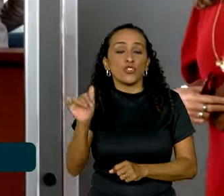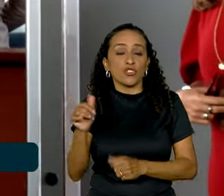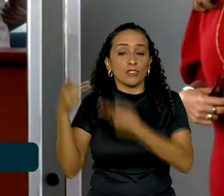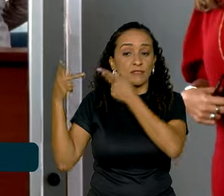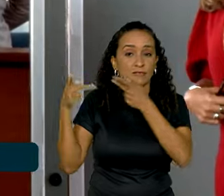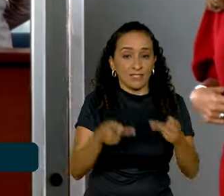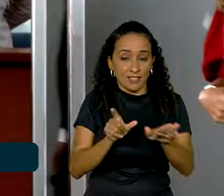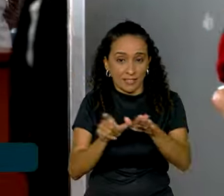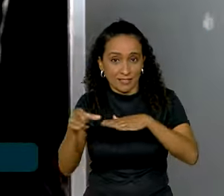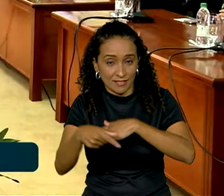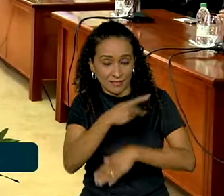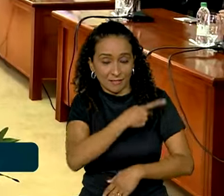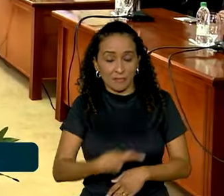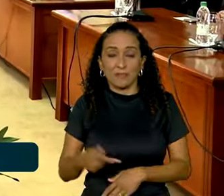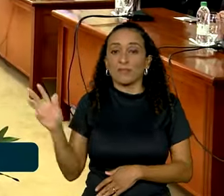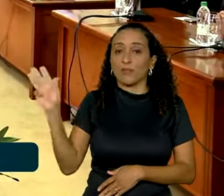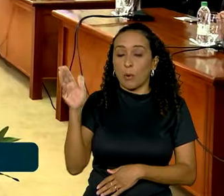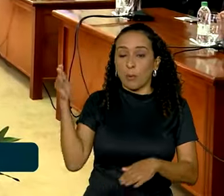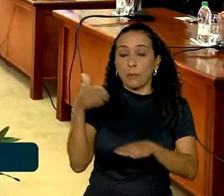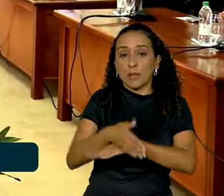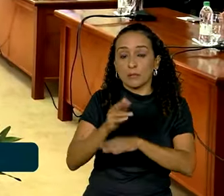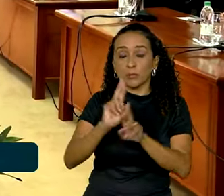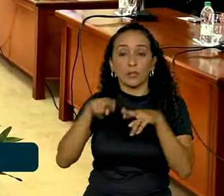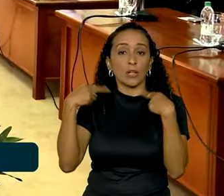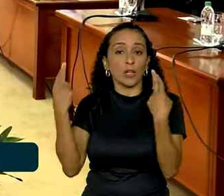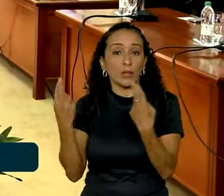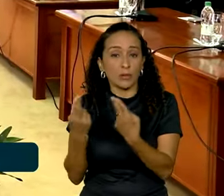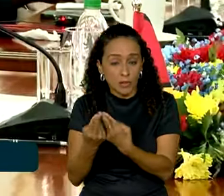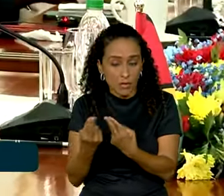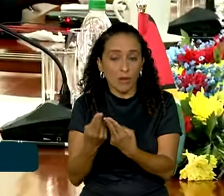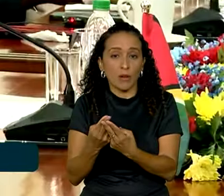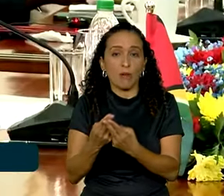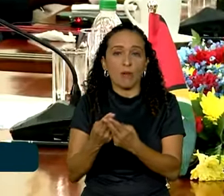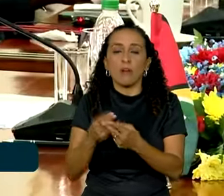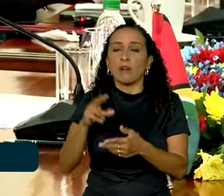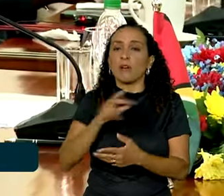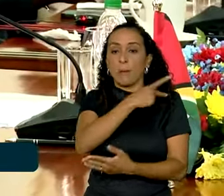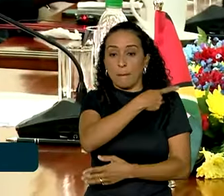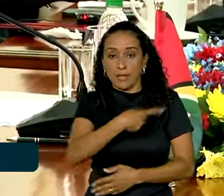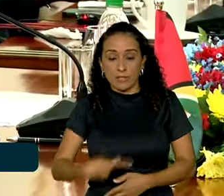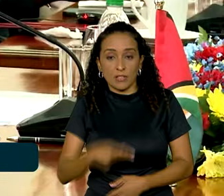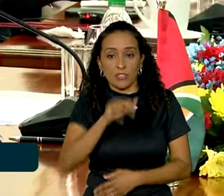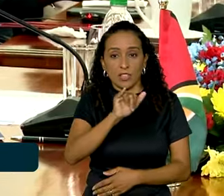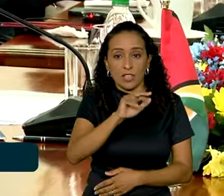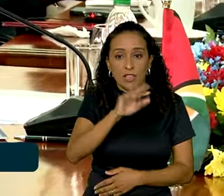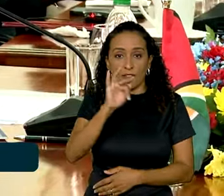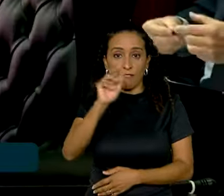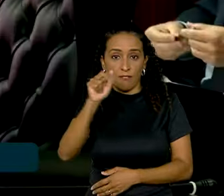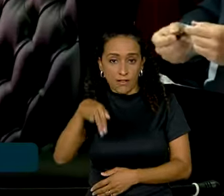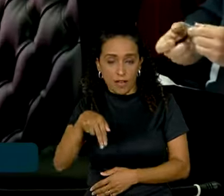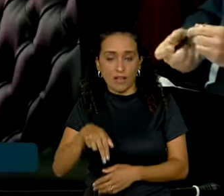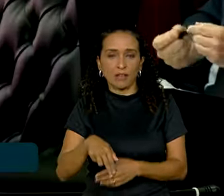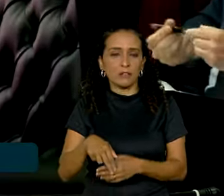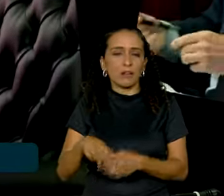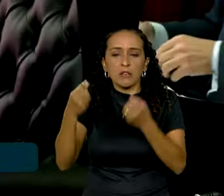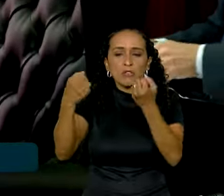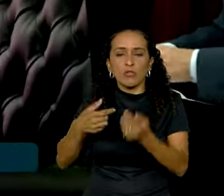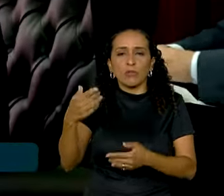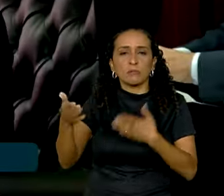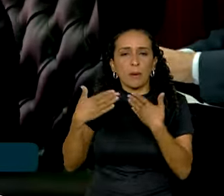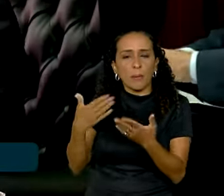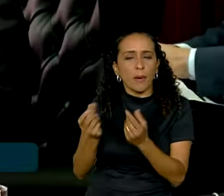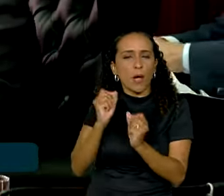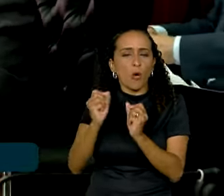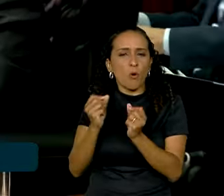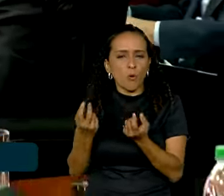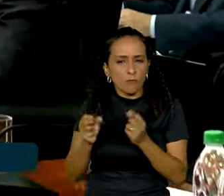Guiana o presidente Lula participou de uma reunião bilateral com o presidente irfan ali eles falaram de como fortalecer